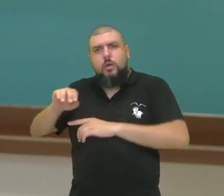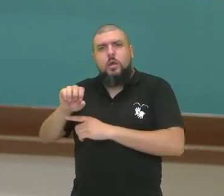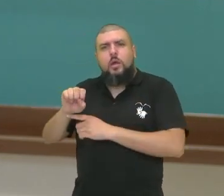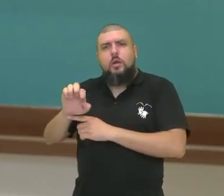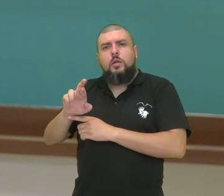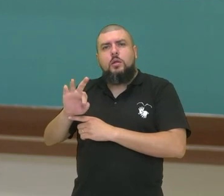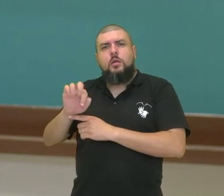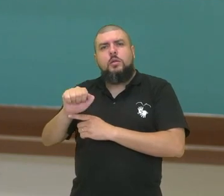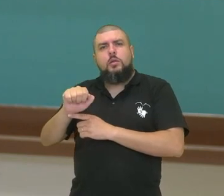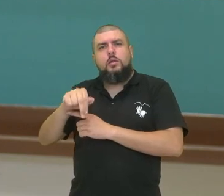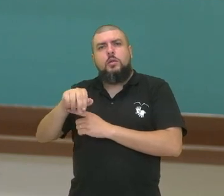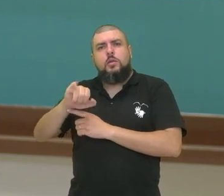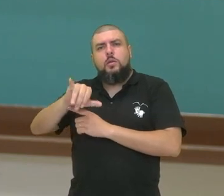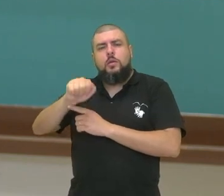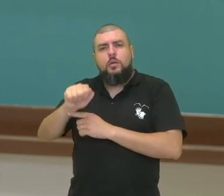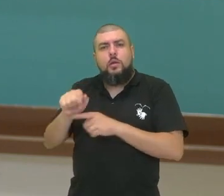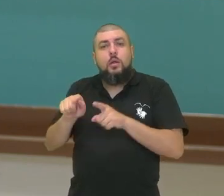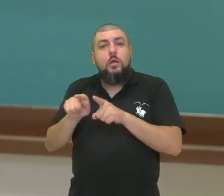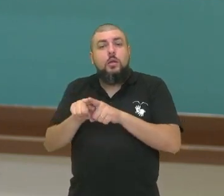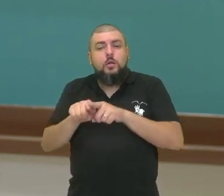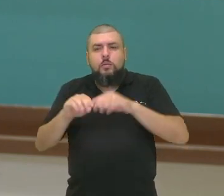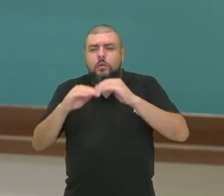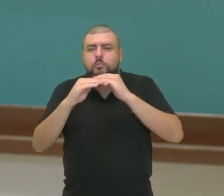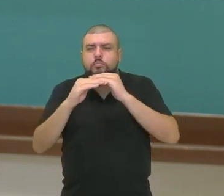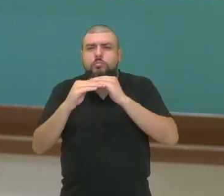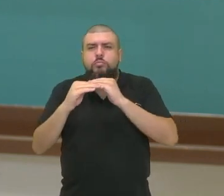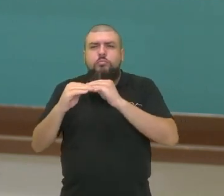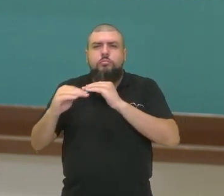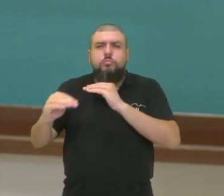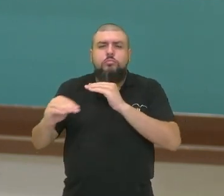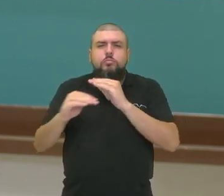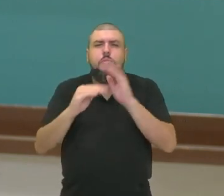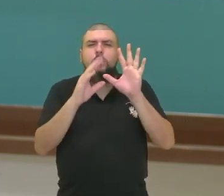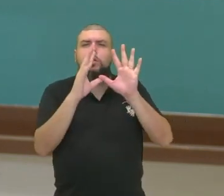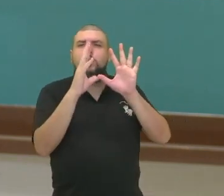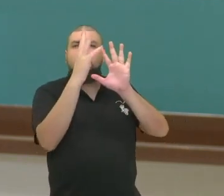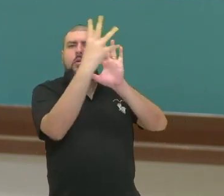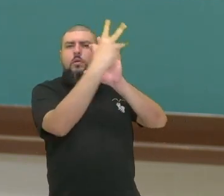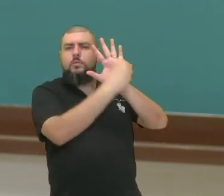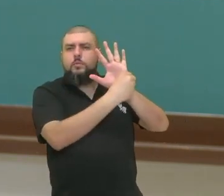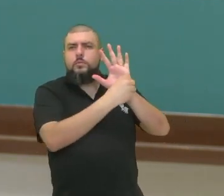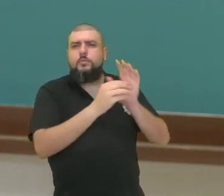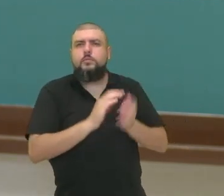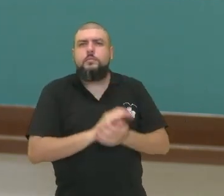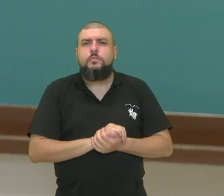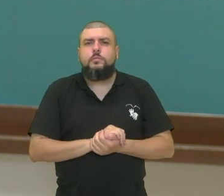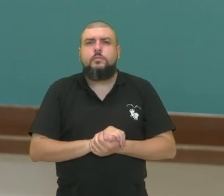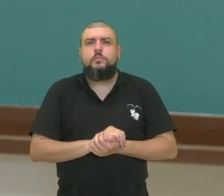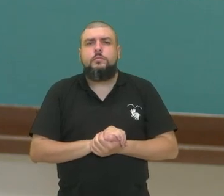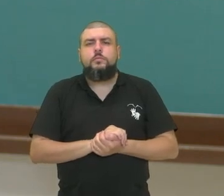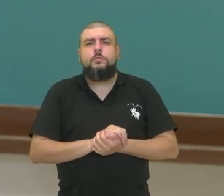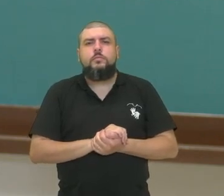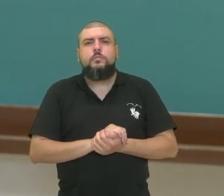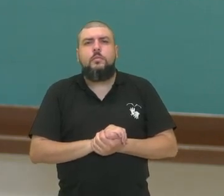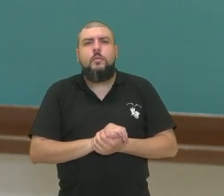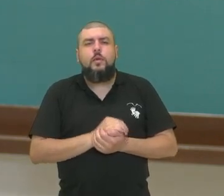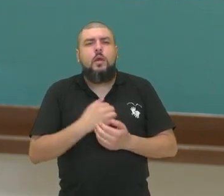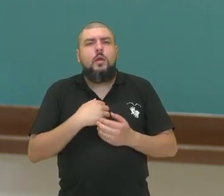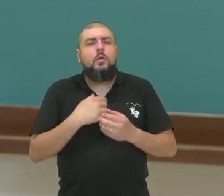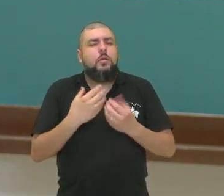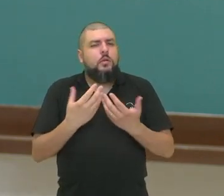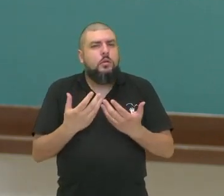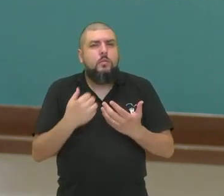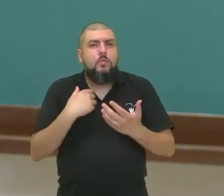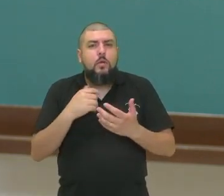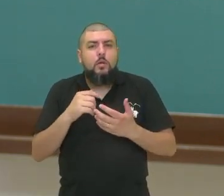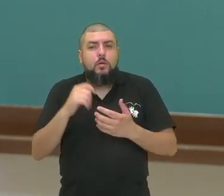por exemplo, né, a região ali da bacia do rio Amazonas. Muito bem. Tanto a África como o